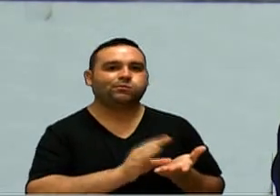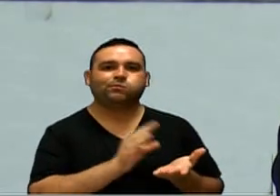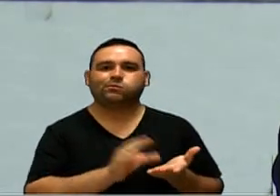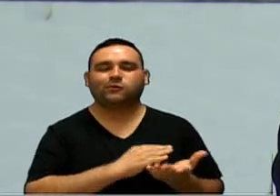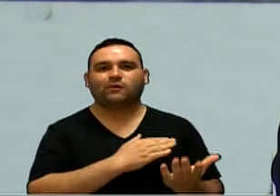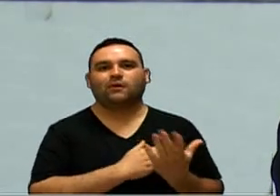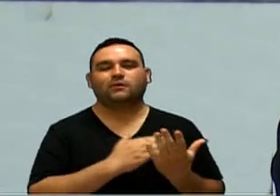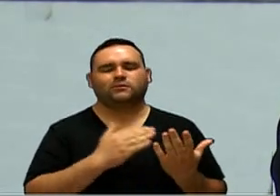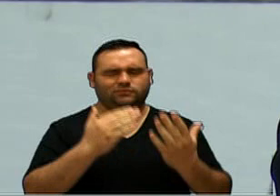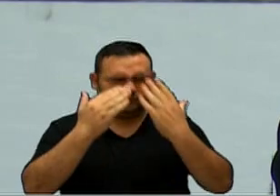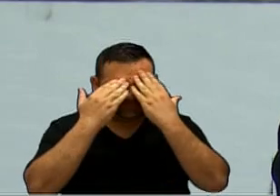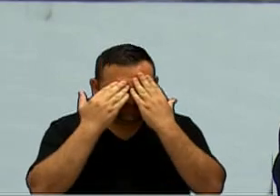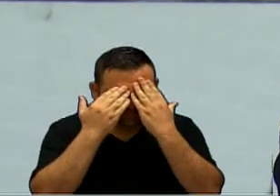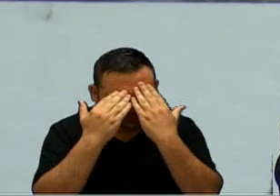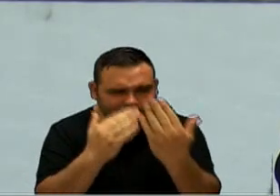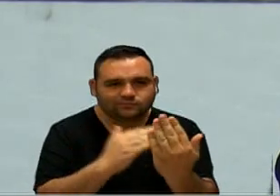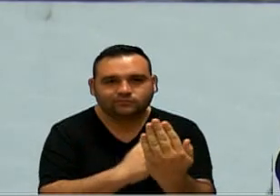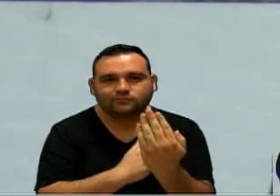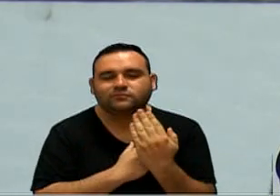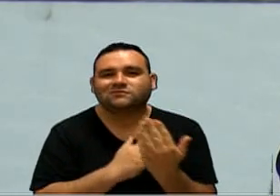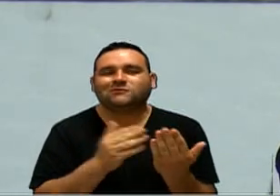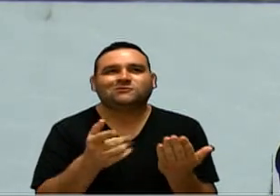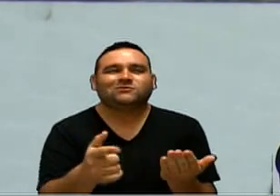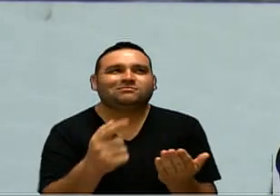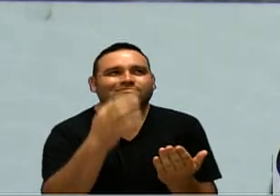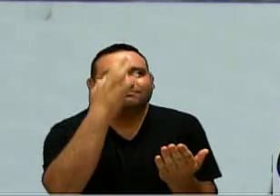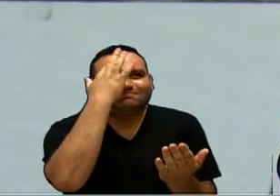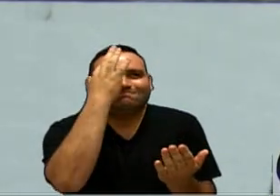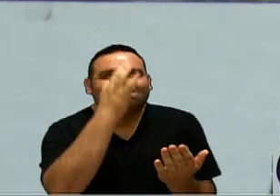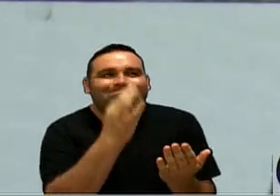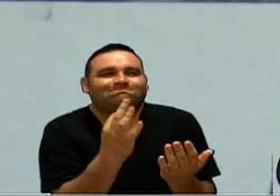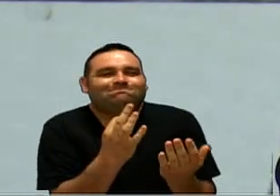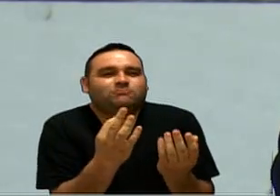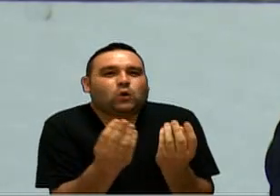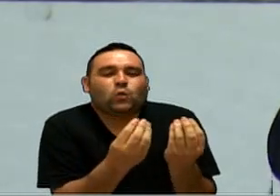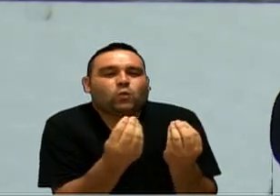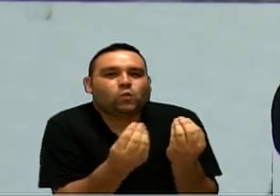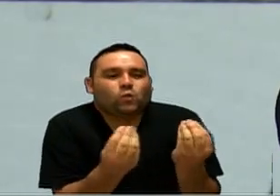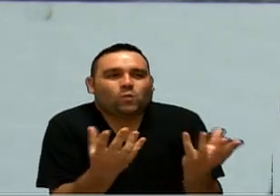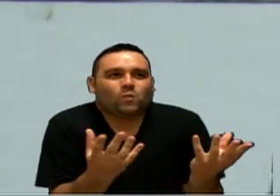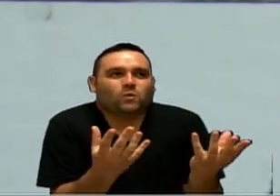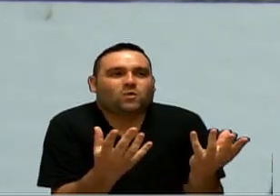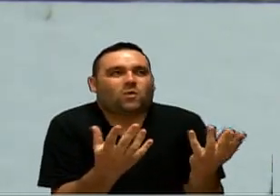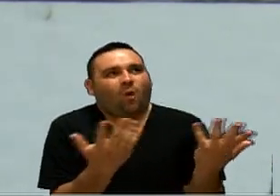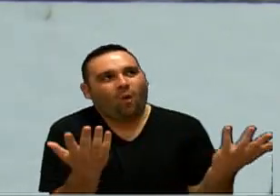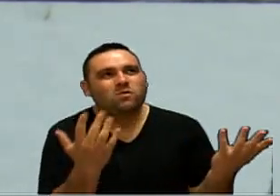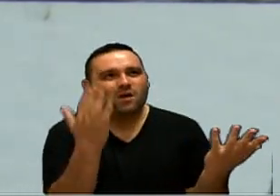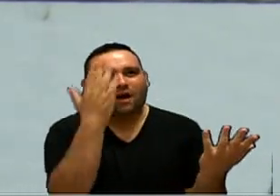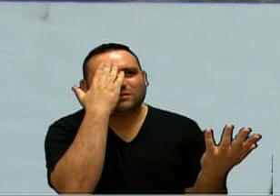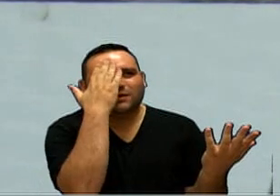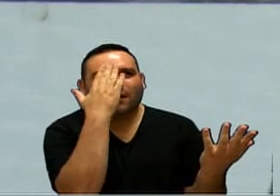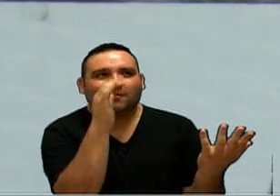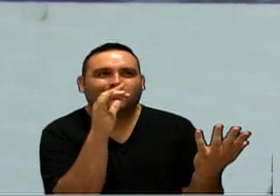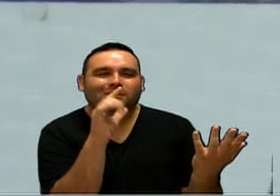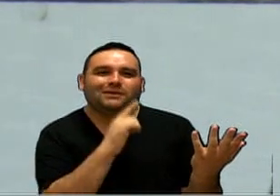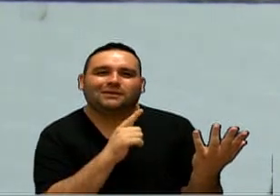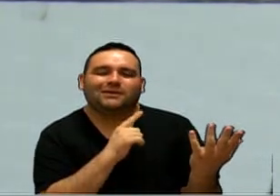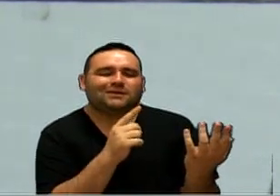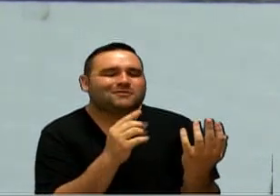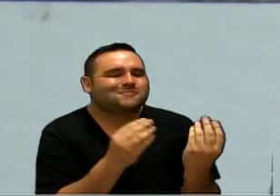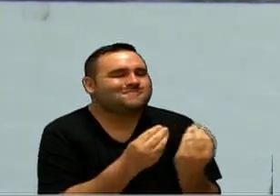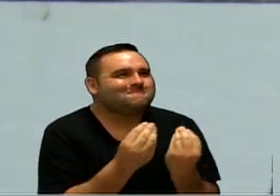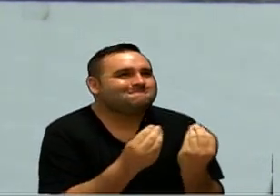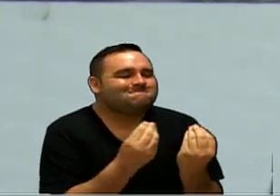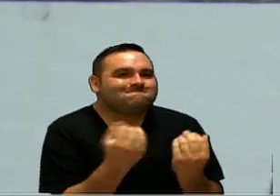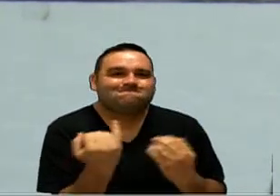enviaram. Vocês não têm noção... ou tem noção do quanto